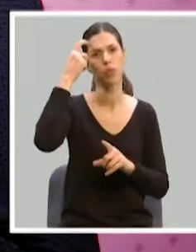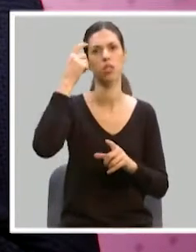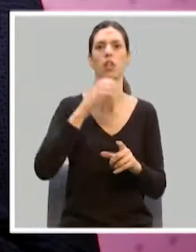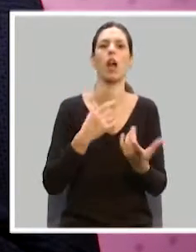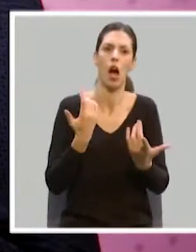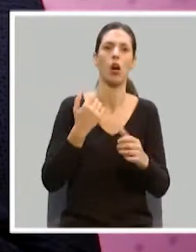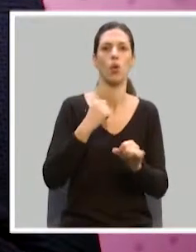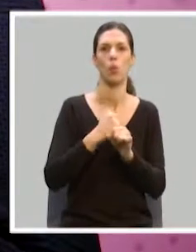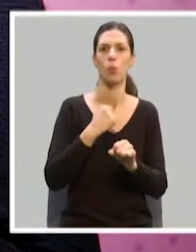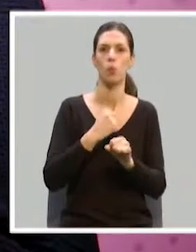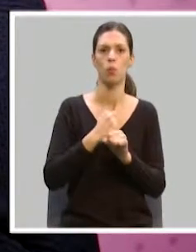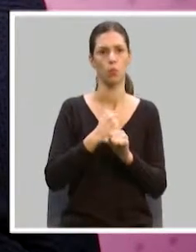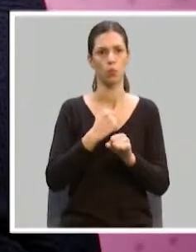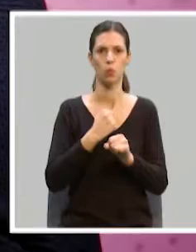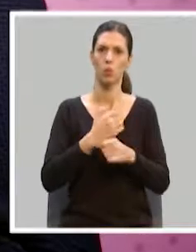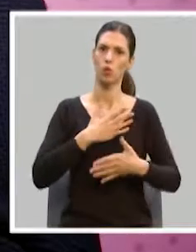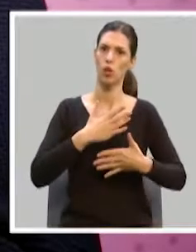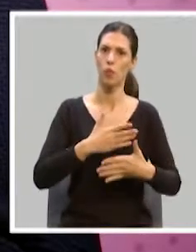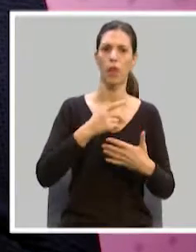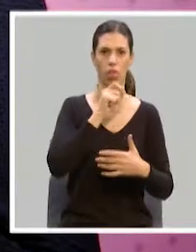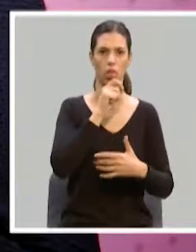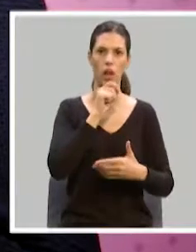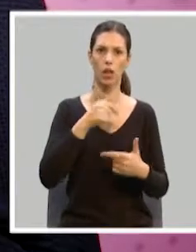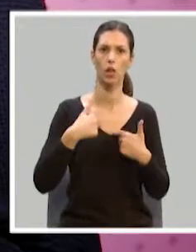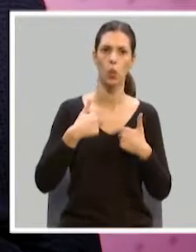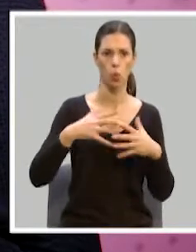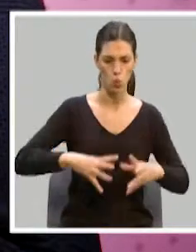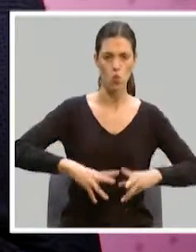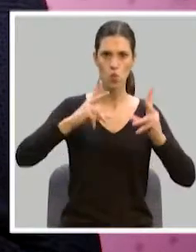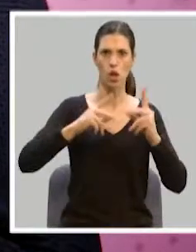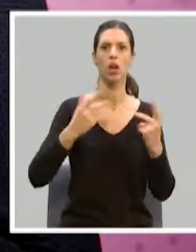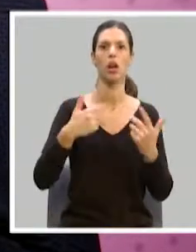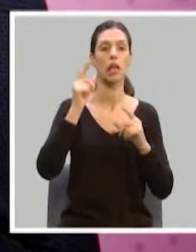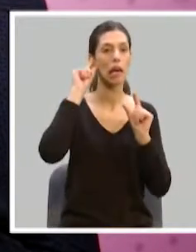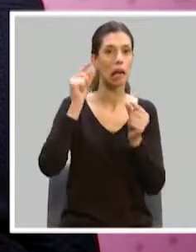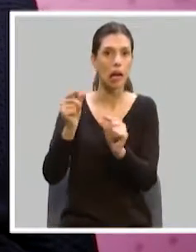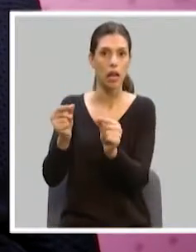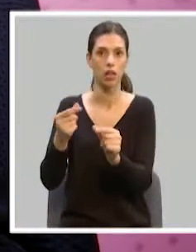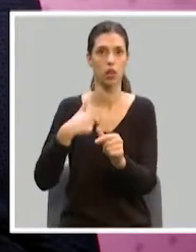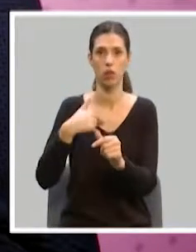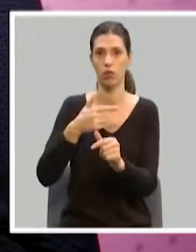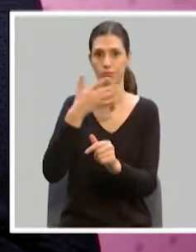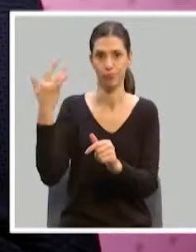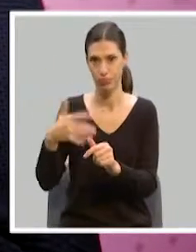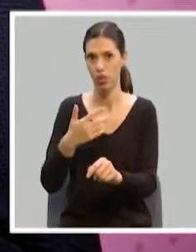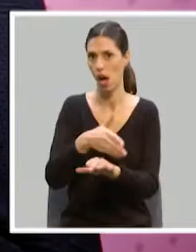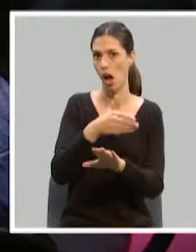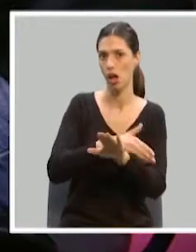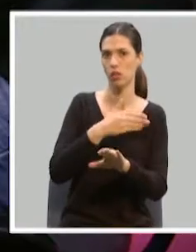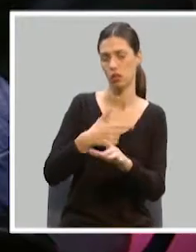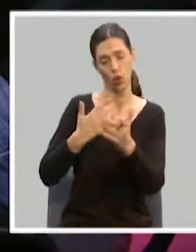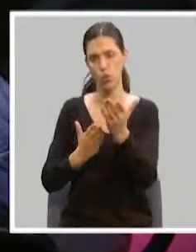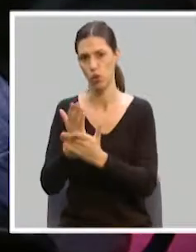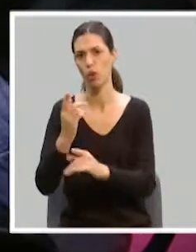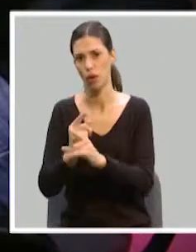crescer profissionalmente podia aprender a fazer rádio que era uma coisa que eu que eu não sabia fazer e comigo que ainda não sei